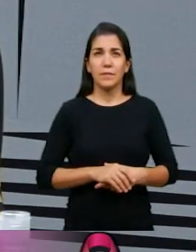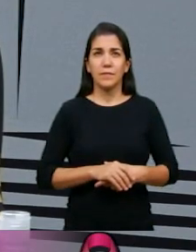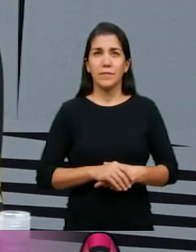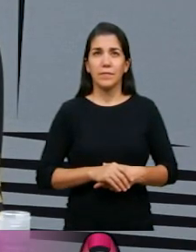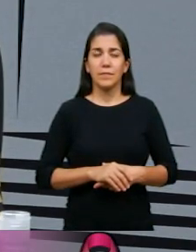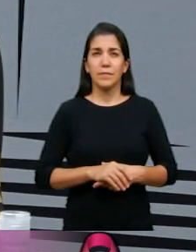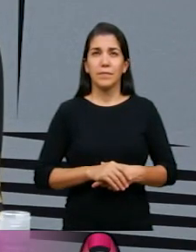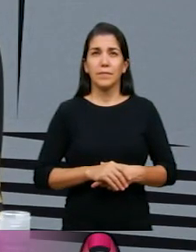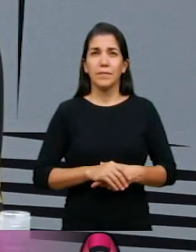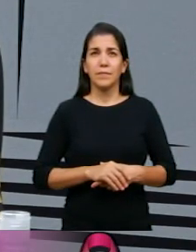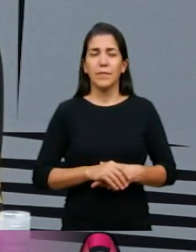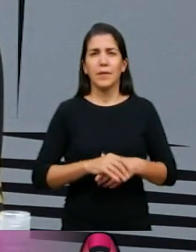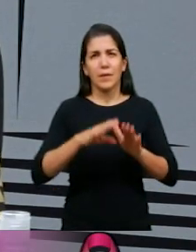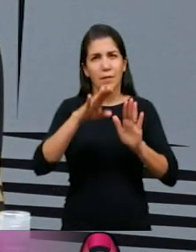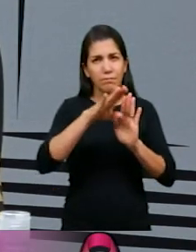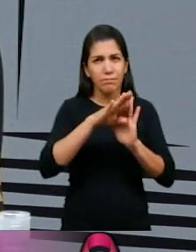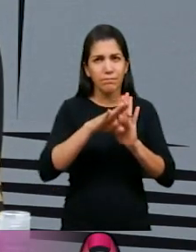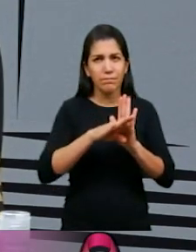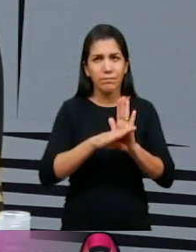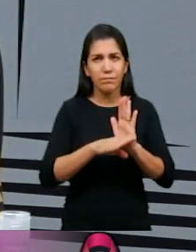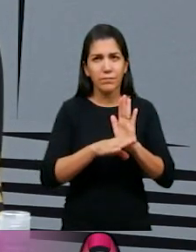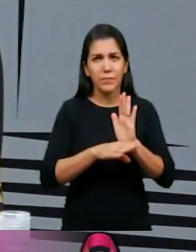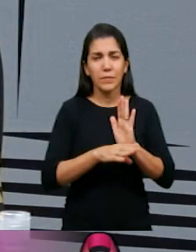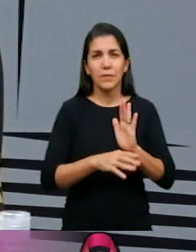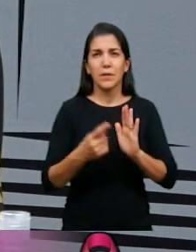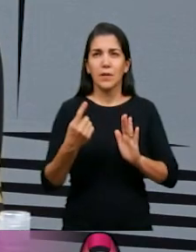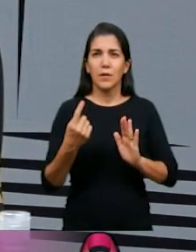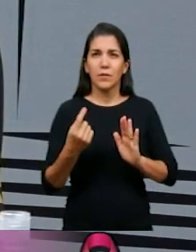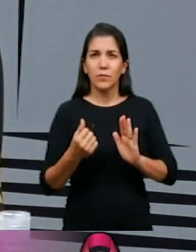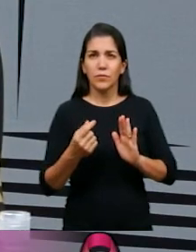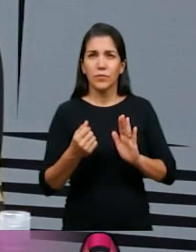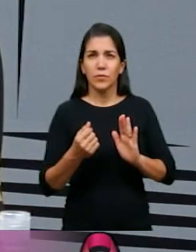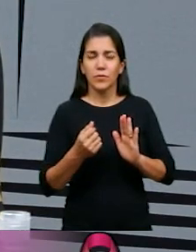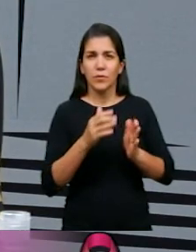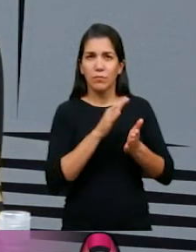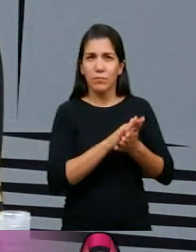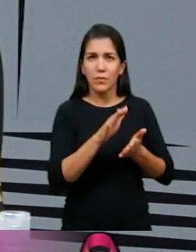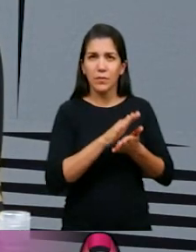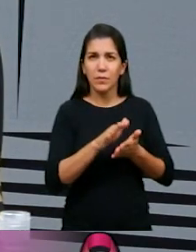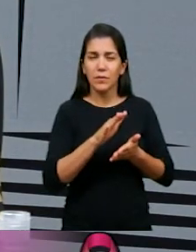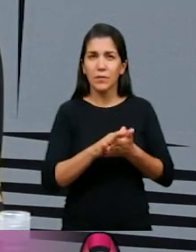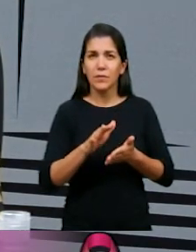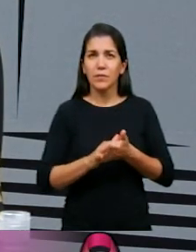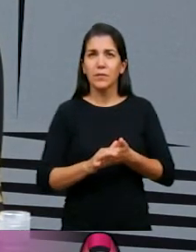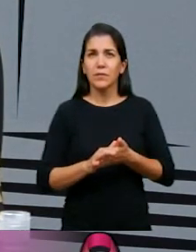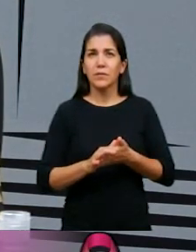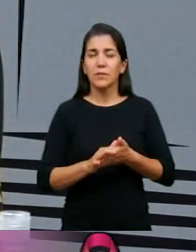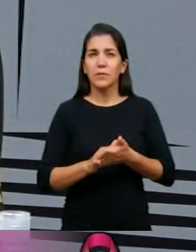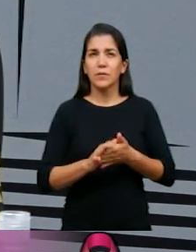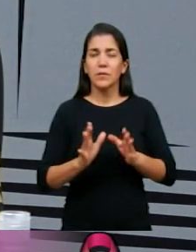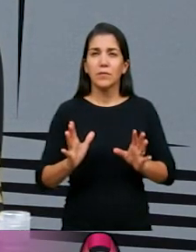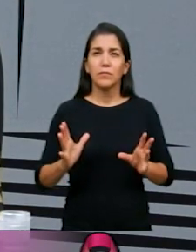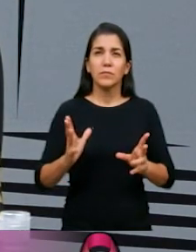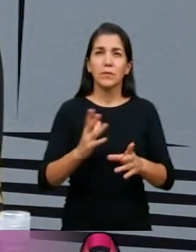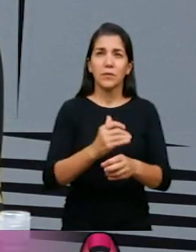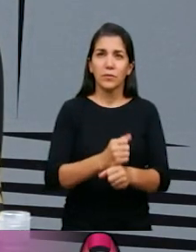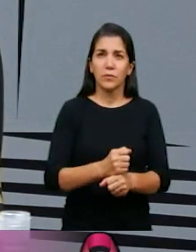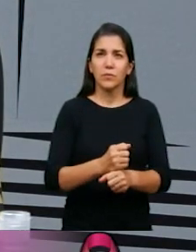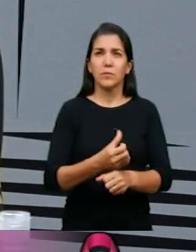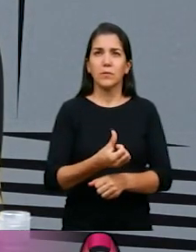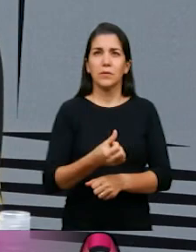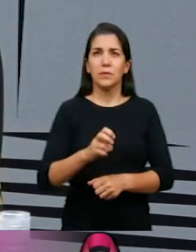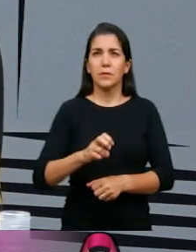de forma discriminada os valores gastos em cada ação que resultam em uma despesa total